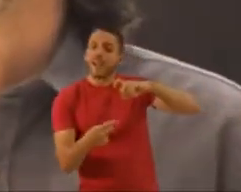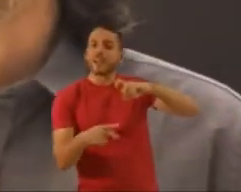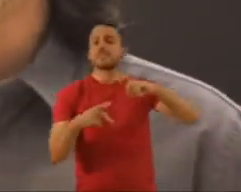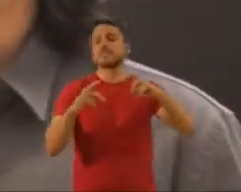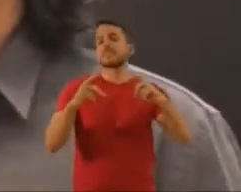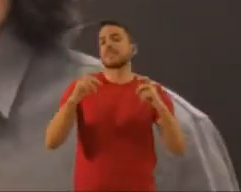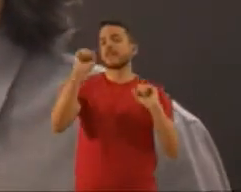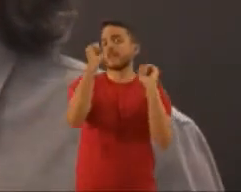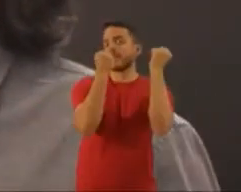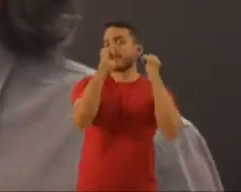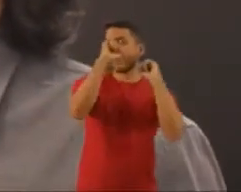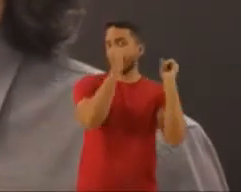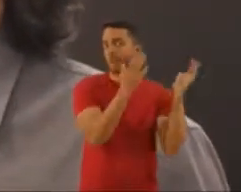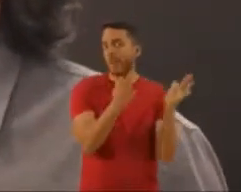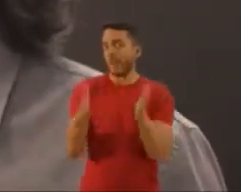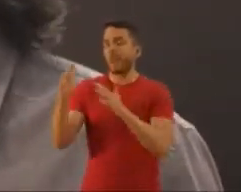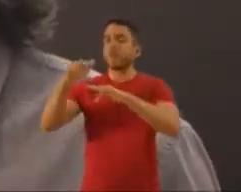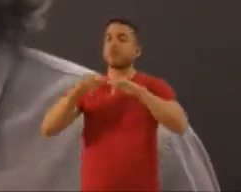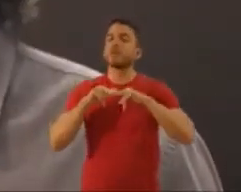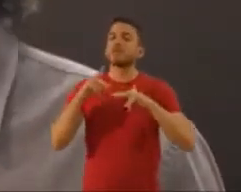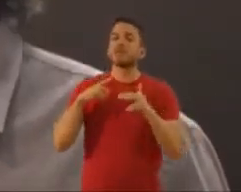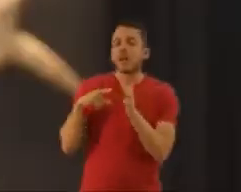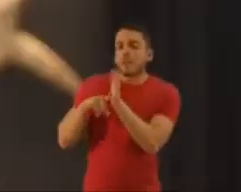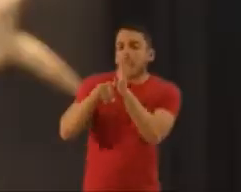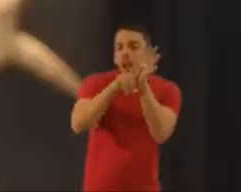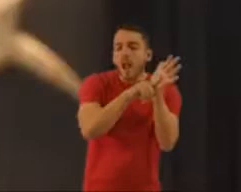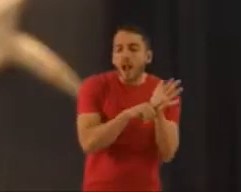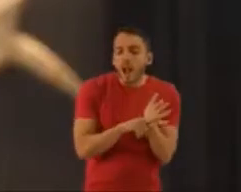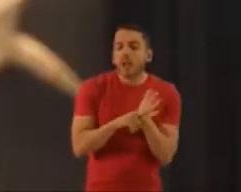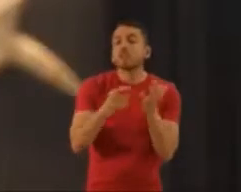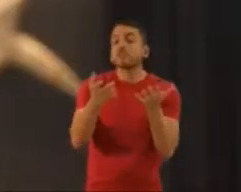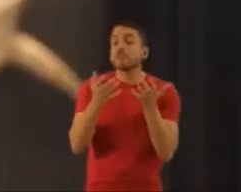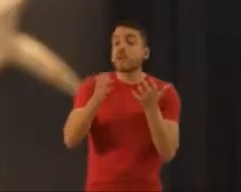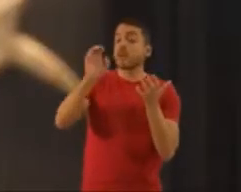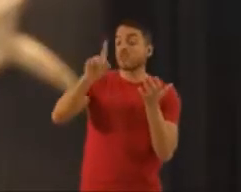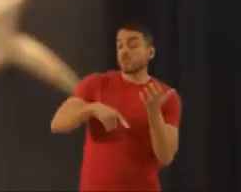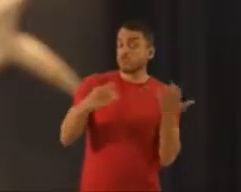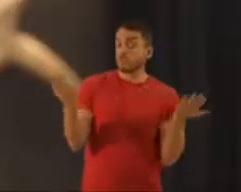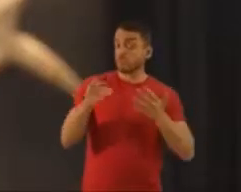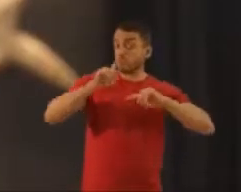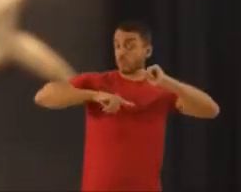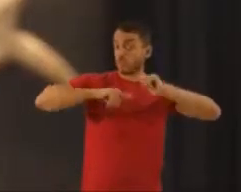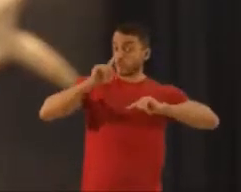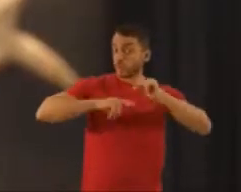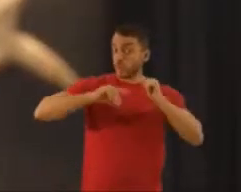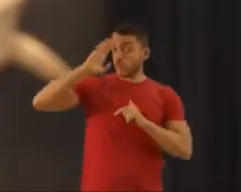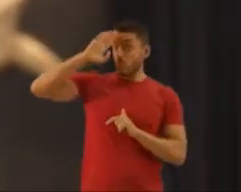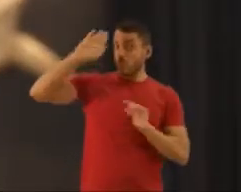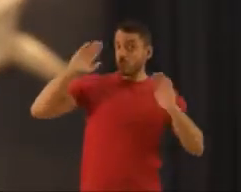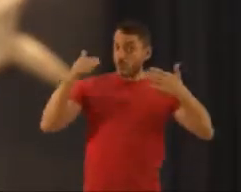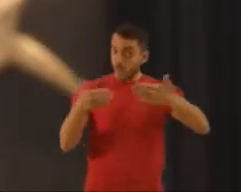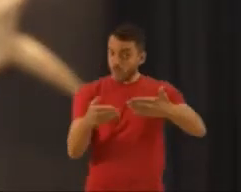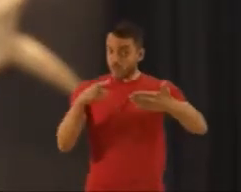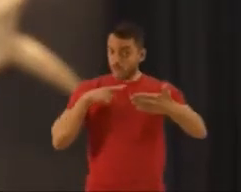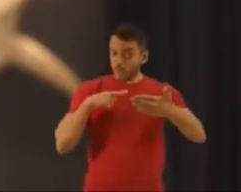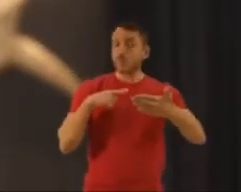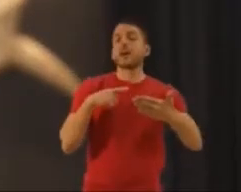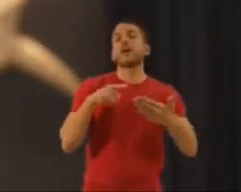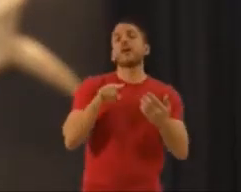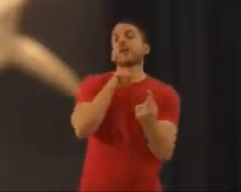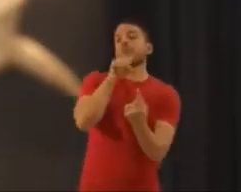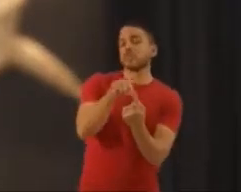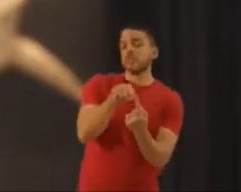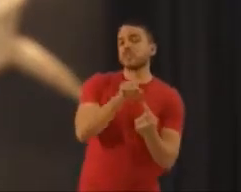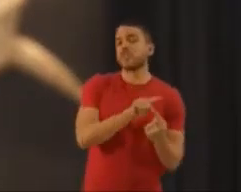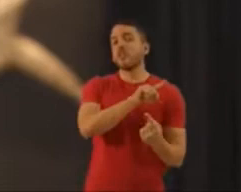nós mapeamos esse público e nós procuramos oferecer produtos agregados a essa principal motivação que ele vem à cidade,